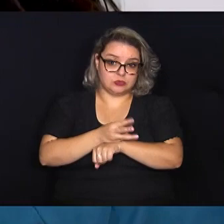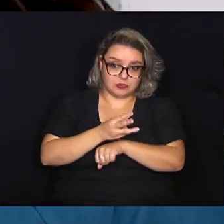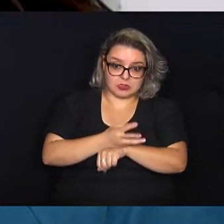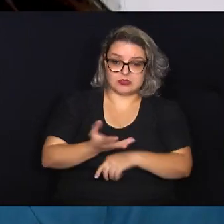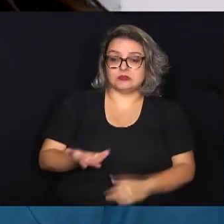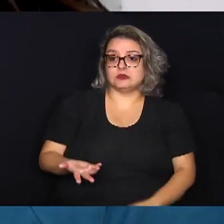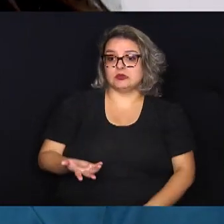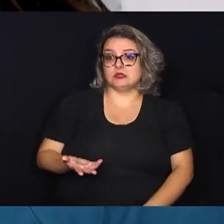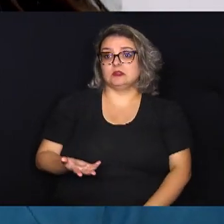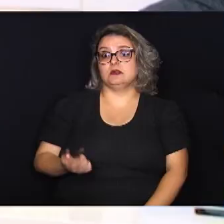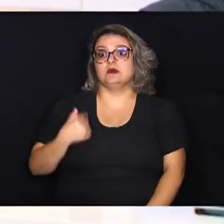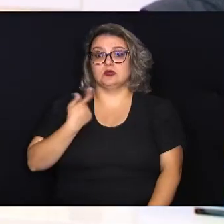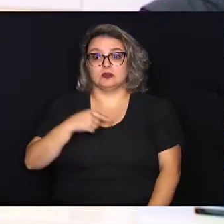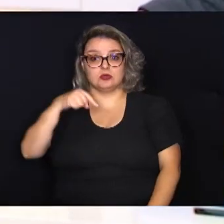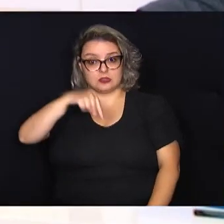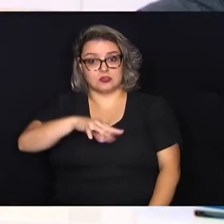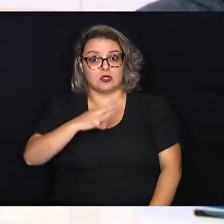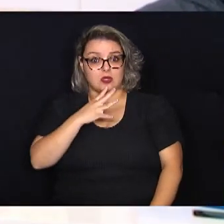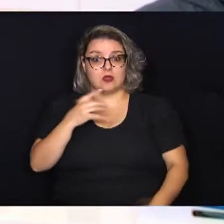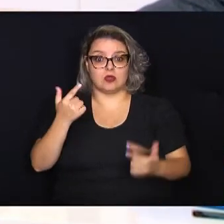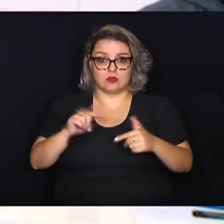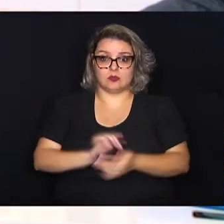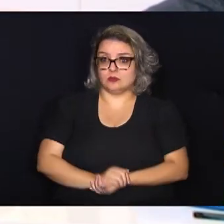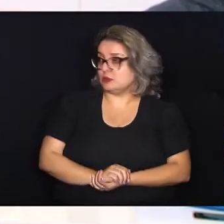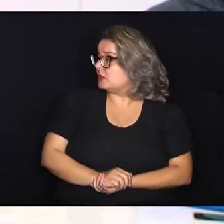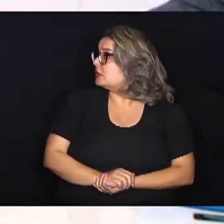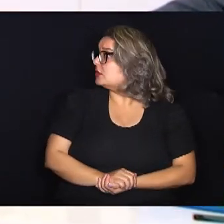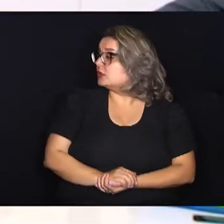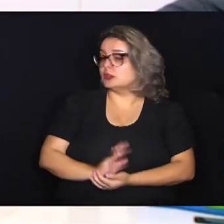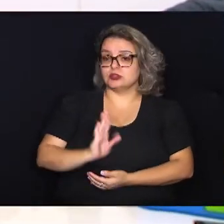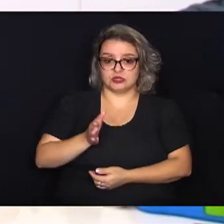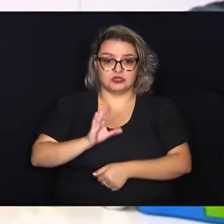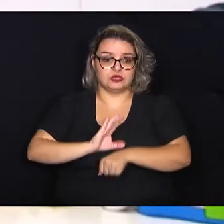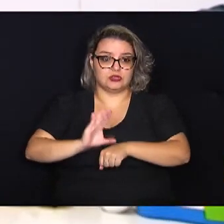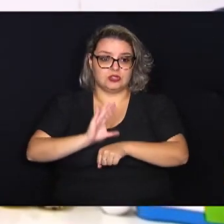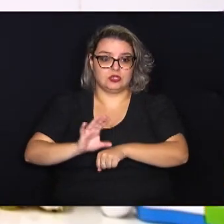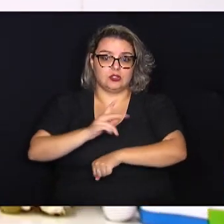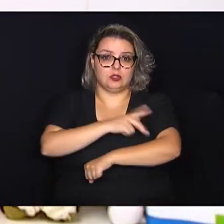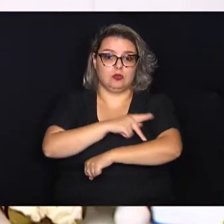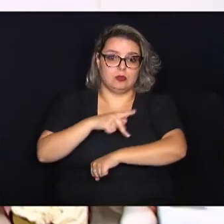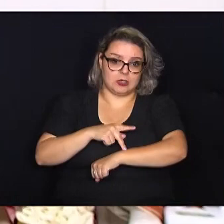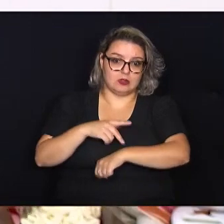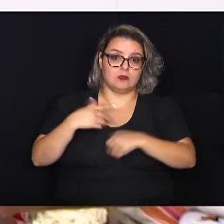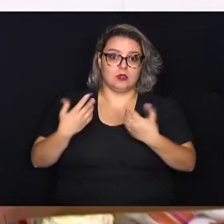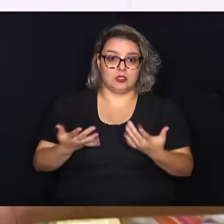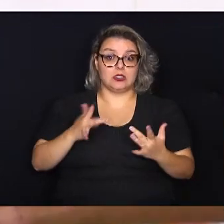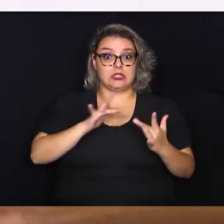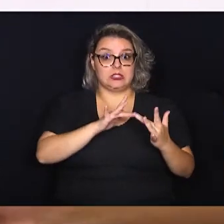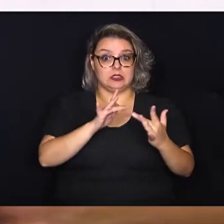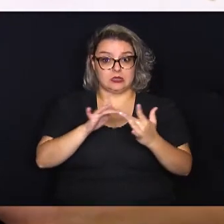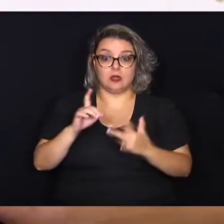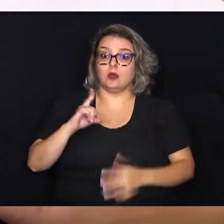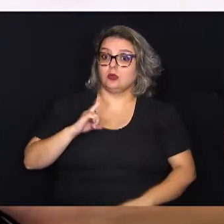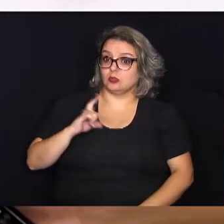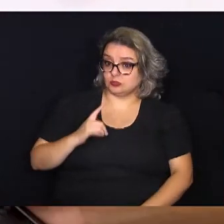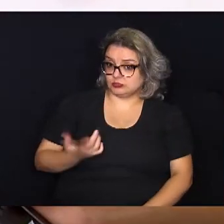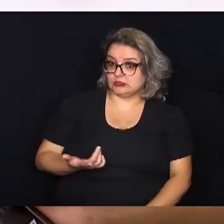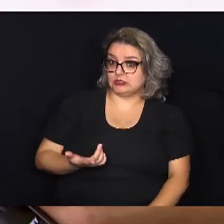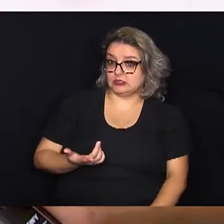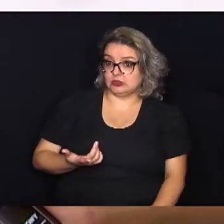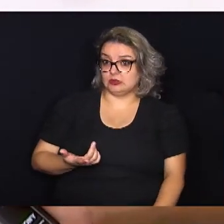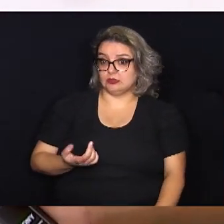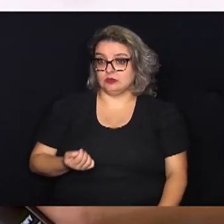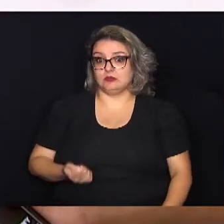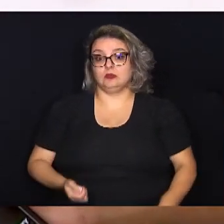e aí nós viemos conhecer o ambiente. Nós já cursamos aqui o curso de pedagogia, então é um contato que a gente tem com